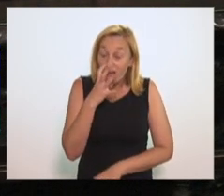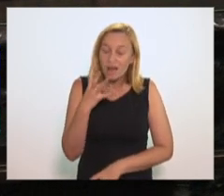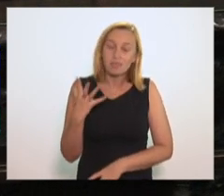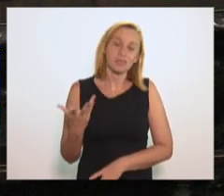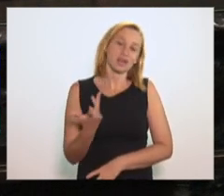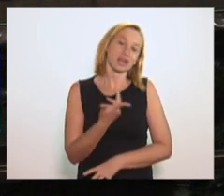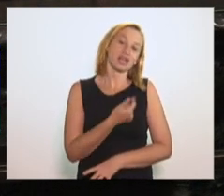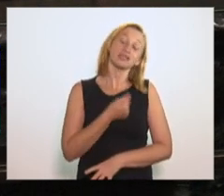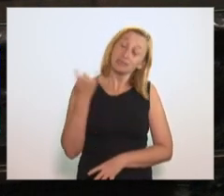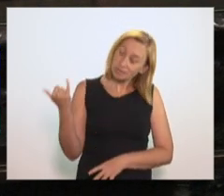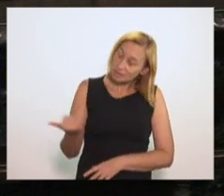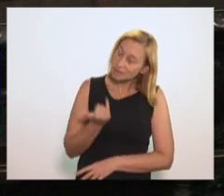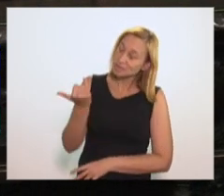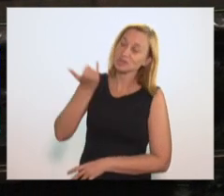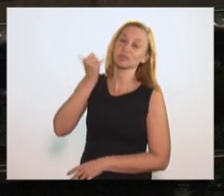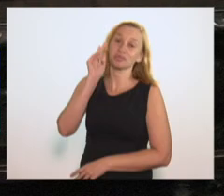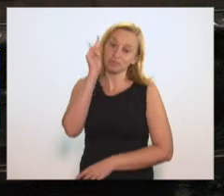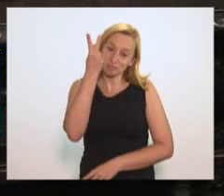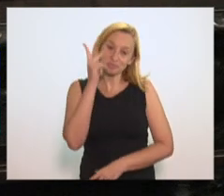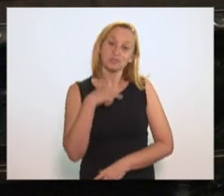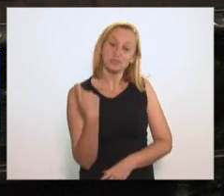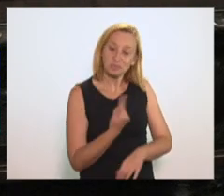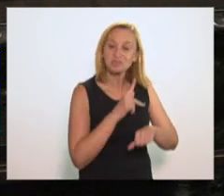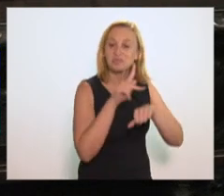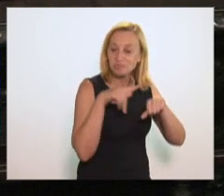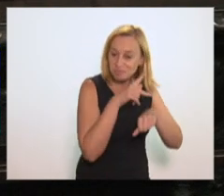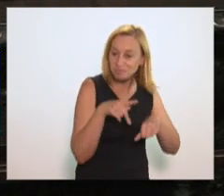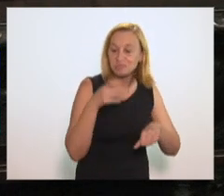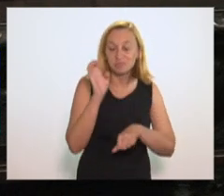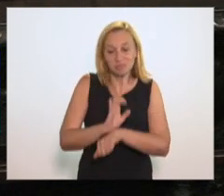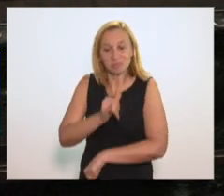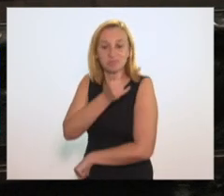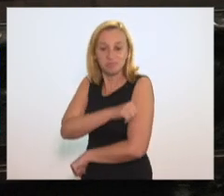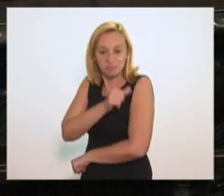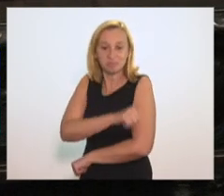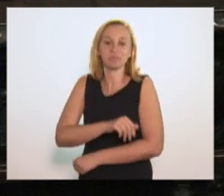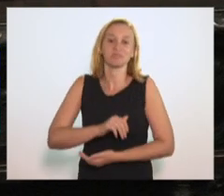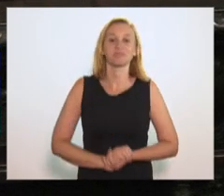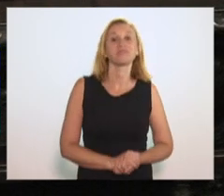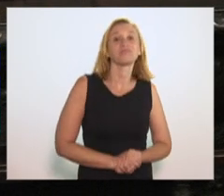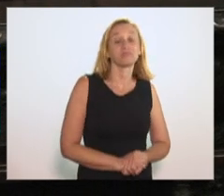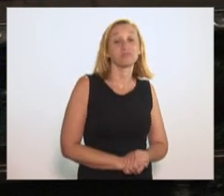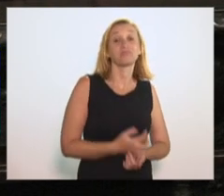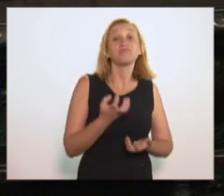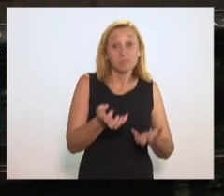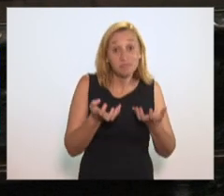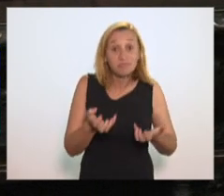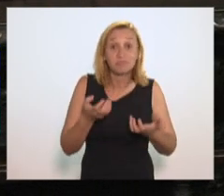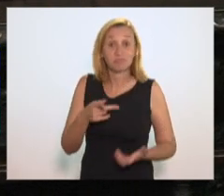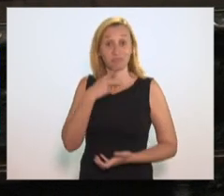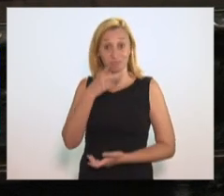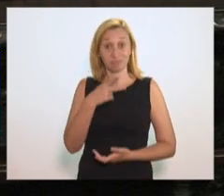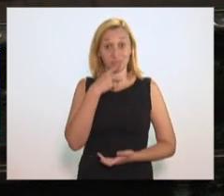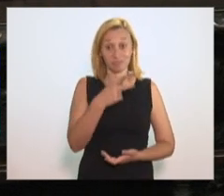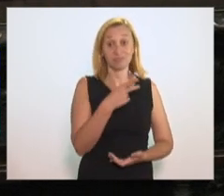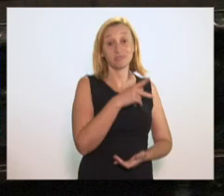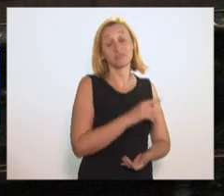muito importante para a história do nosso país e do nosso estado de janeiro e eu queria destacar